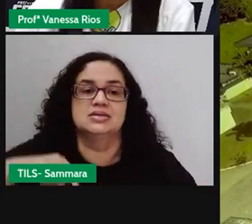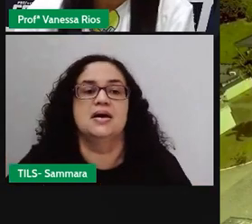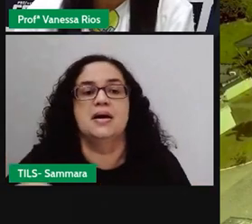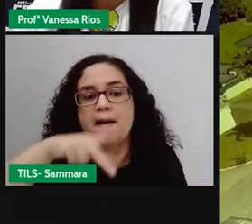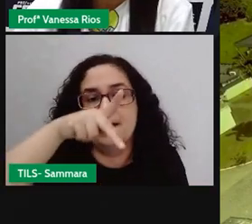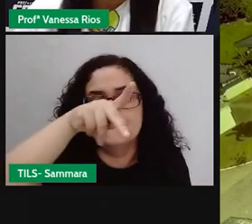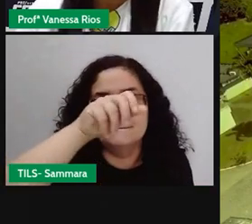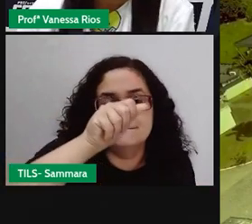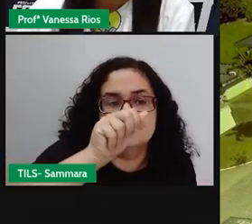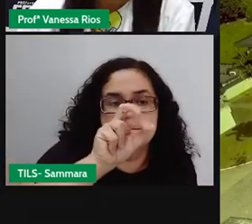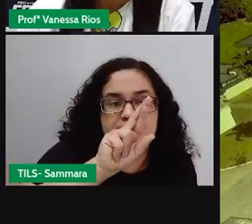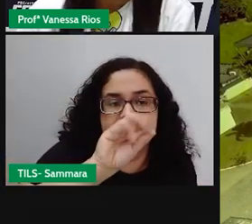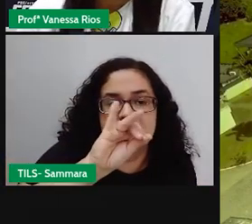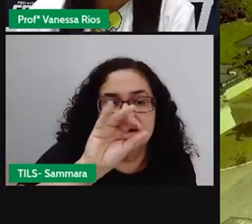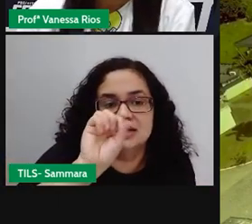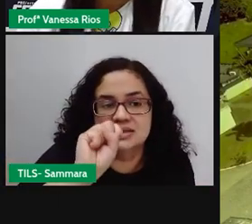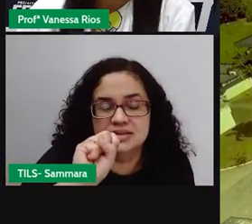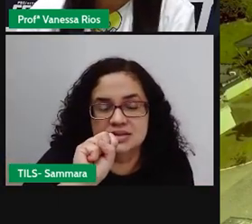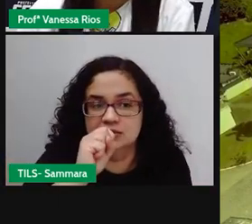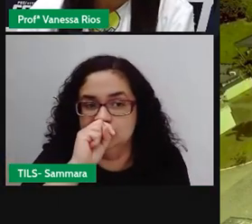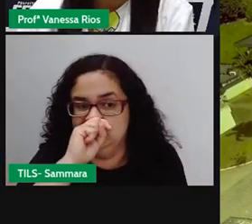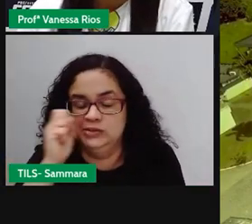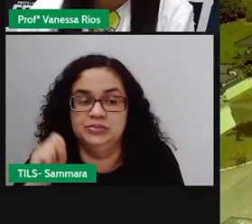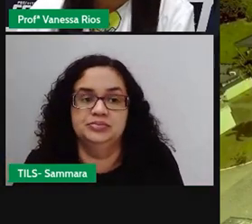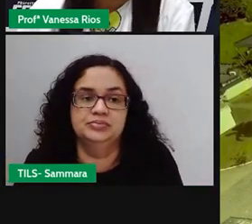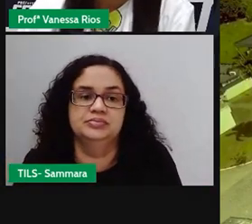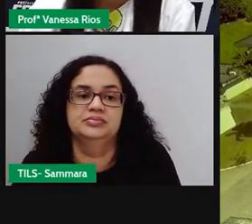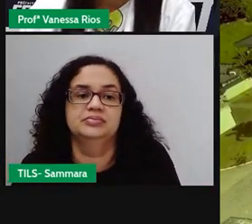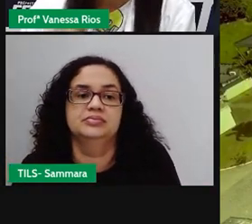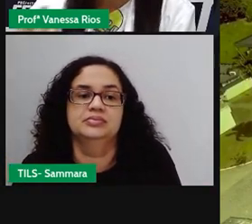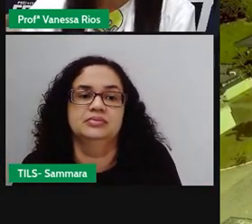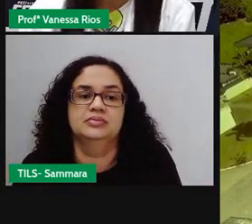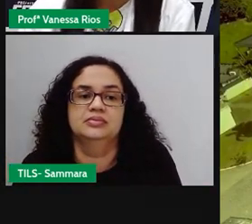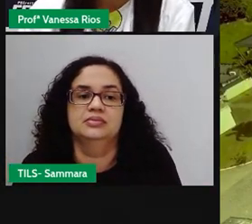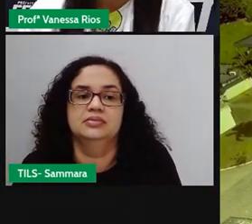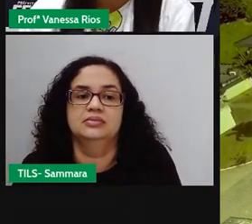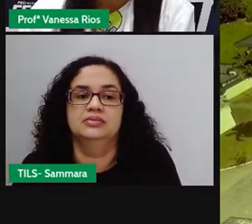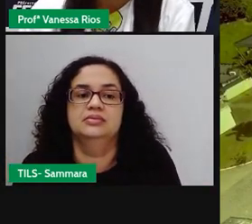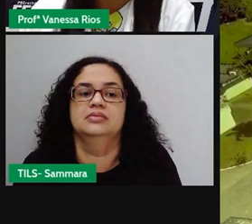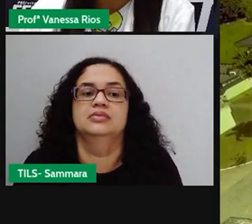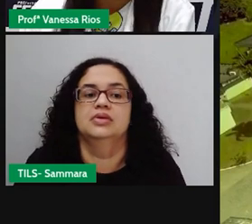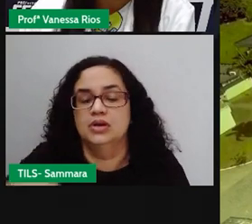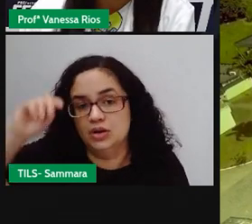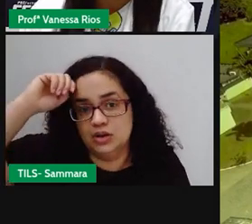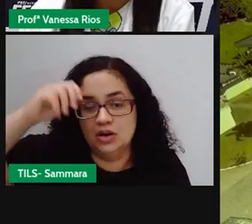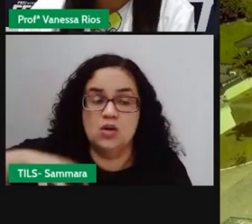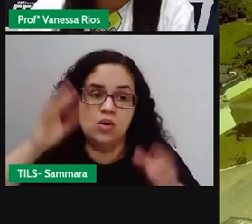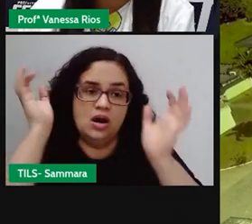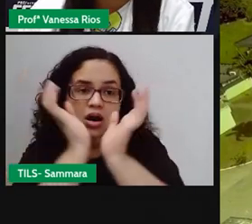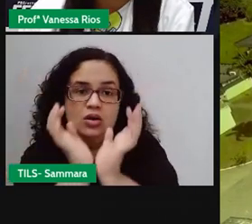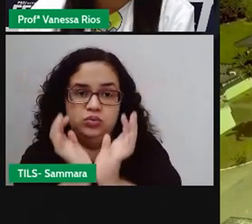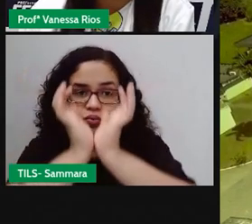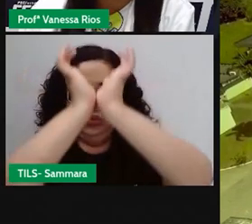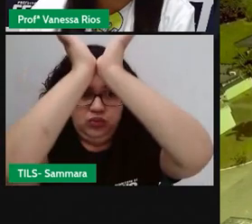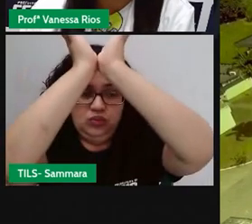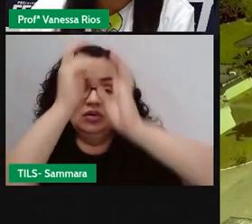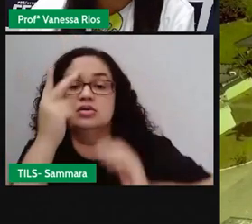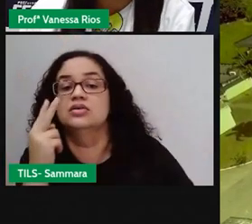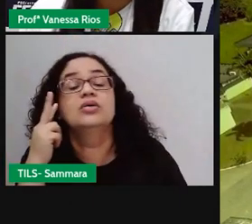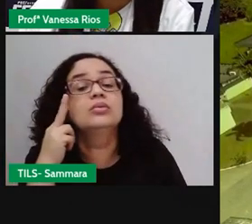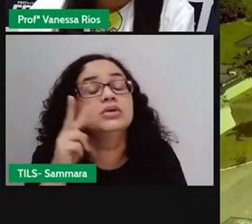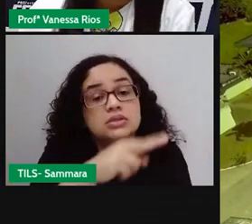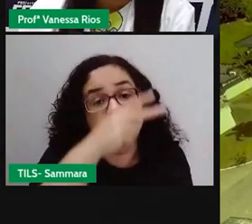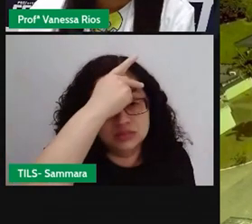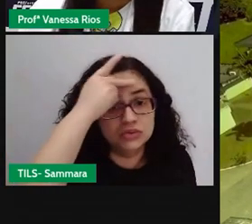Paris. E as pessoas comentam sempre da imponência por ser uma caixa d'água bem alta, né? Bem